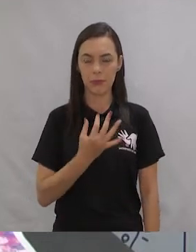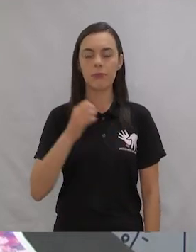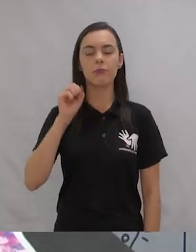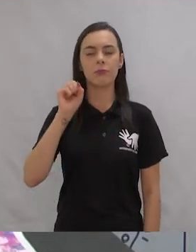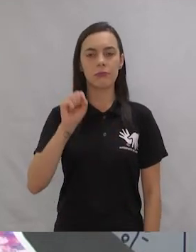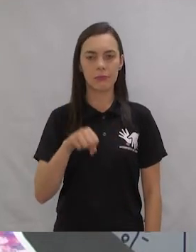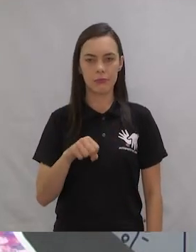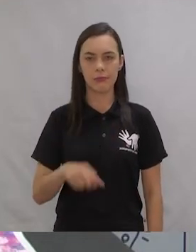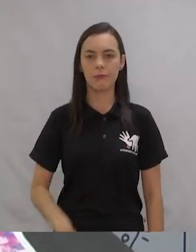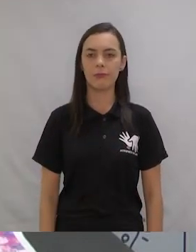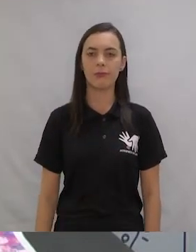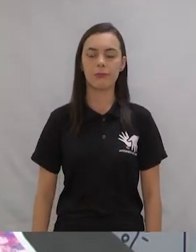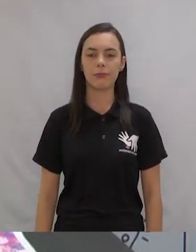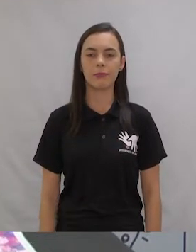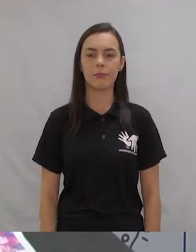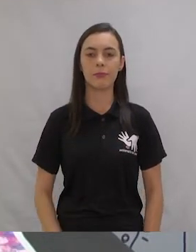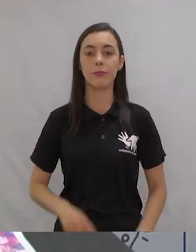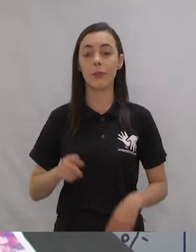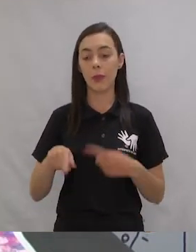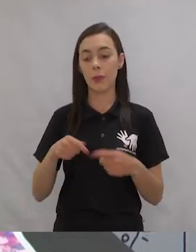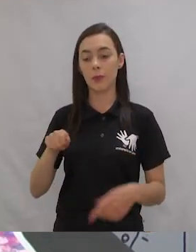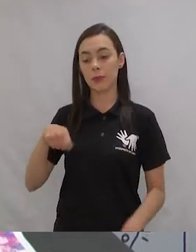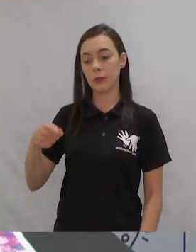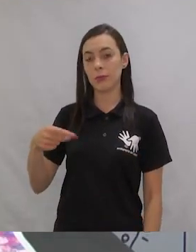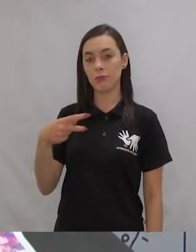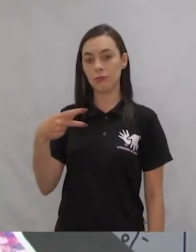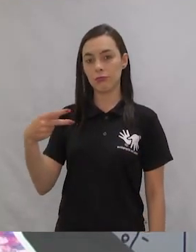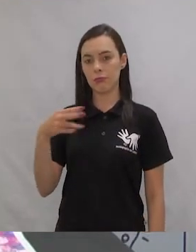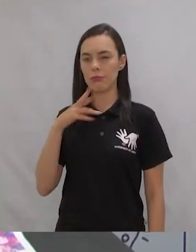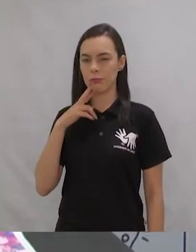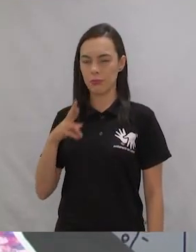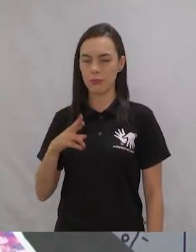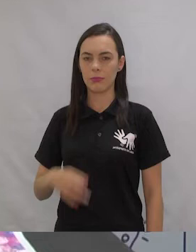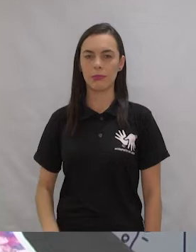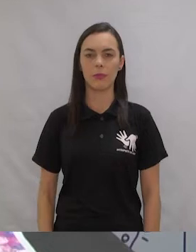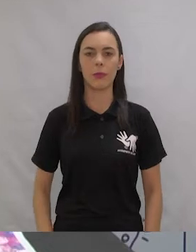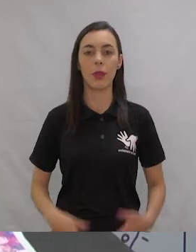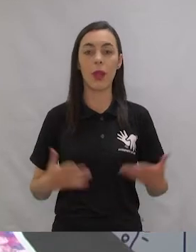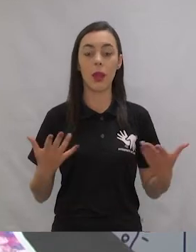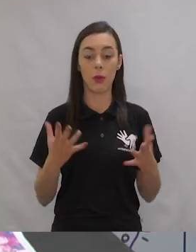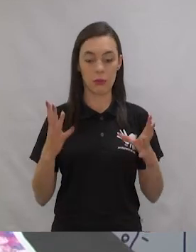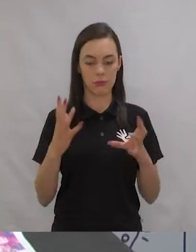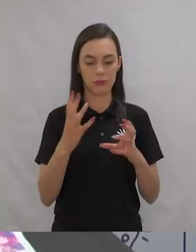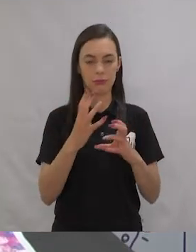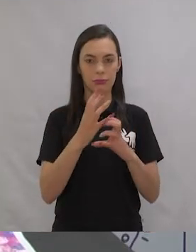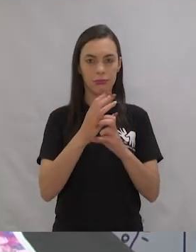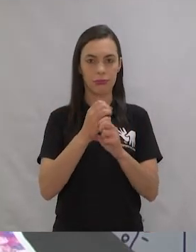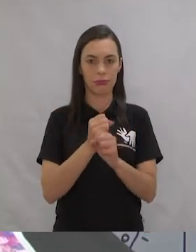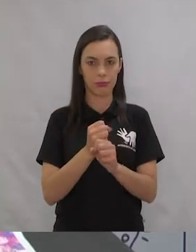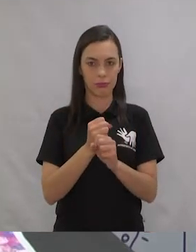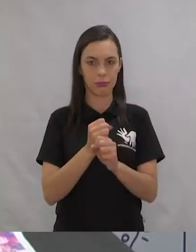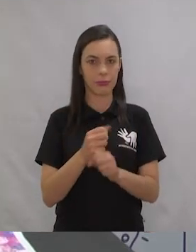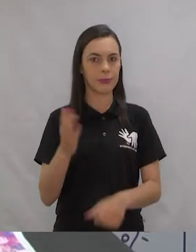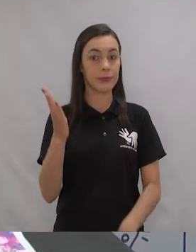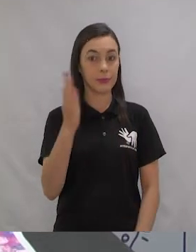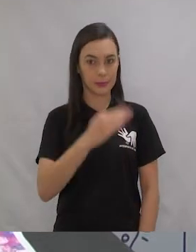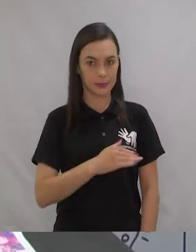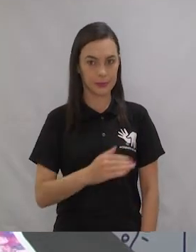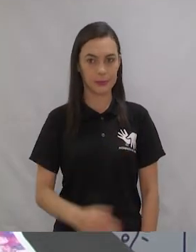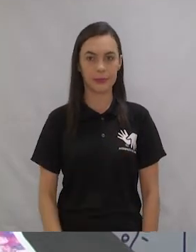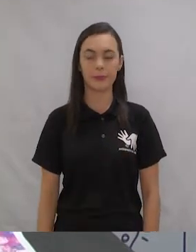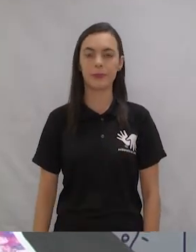Sim. Muito bem, igual. Agora vamos juntá-los todos. Vamos